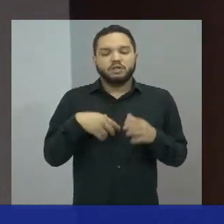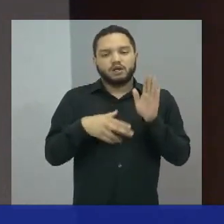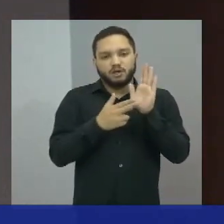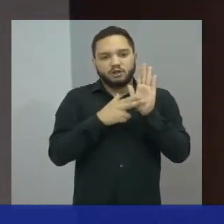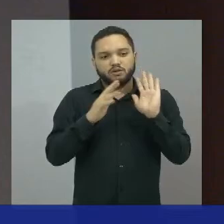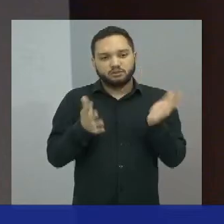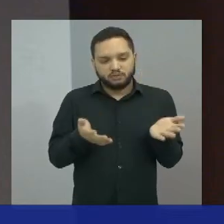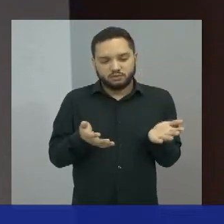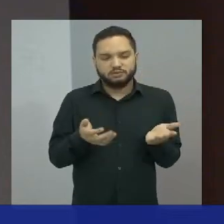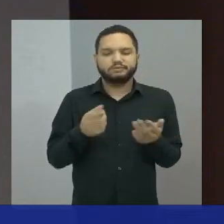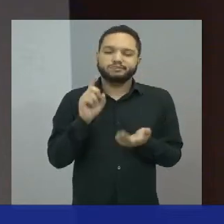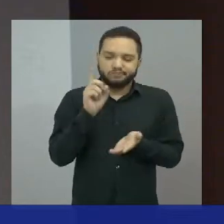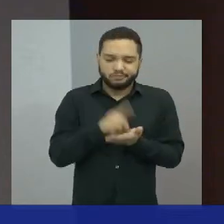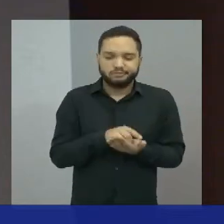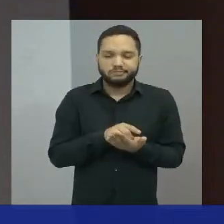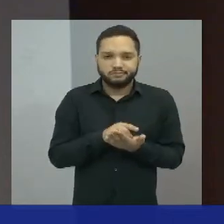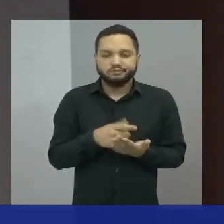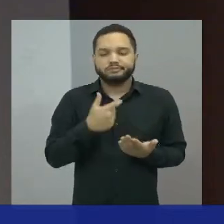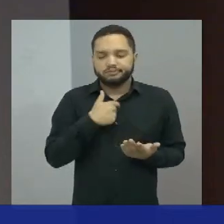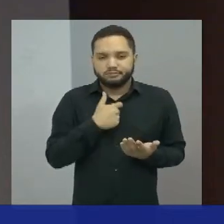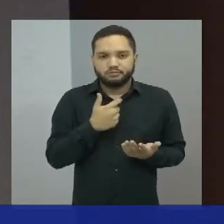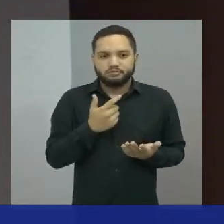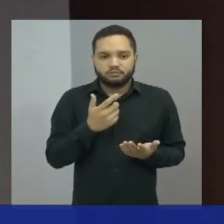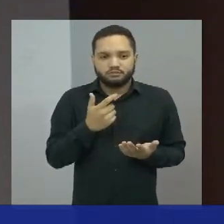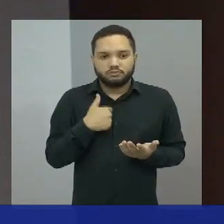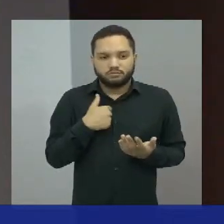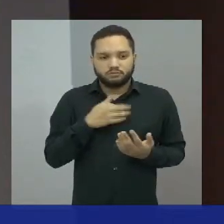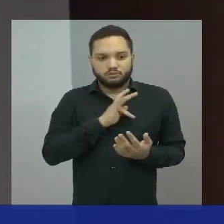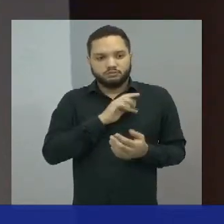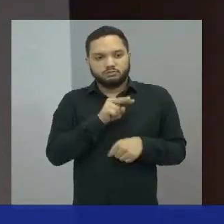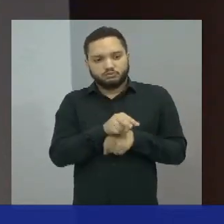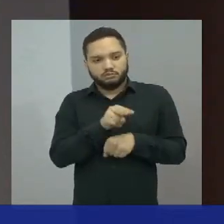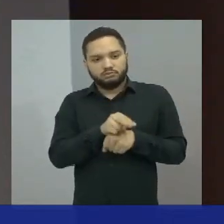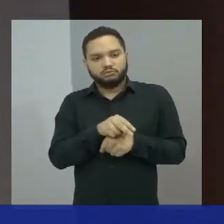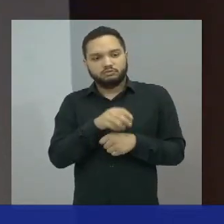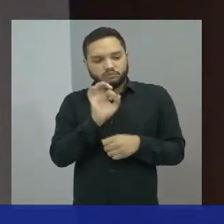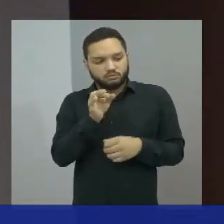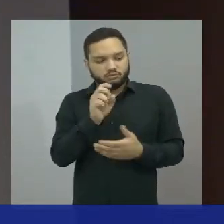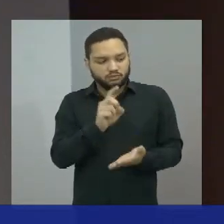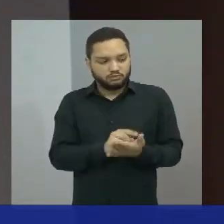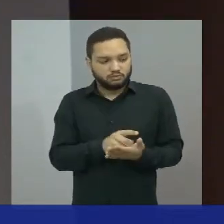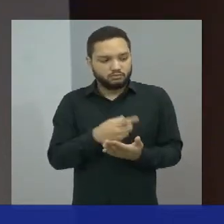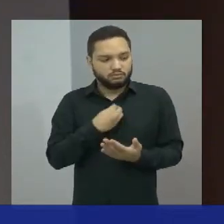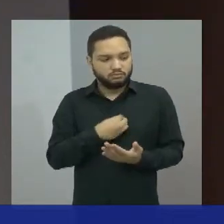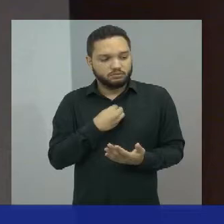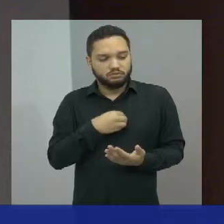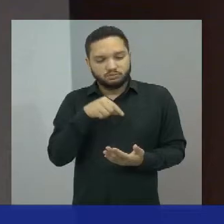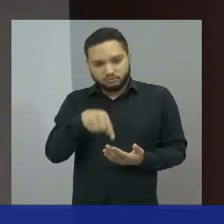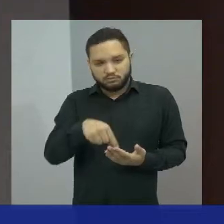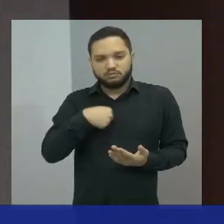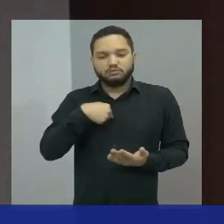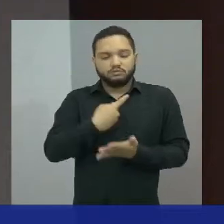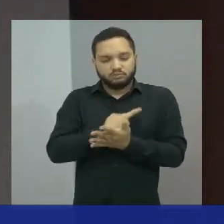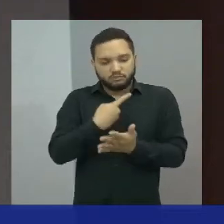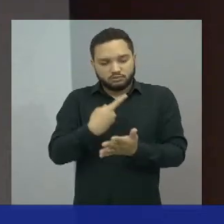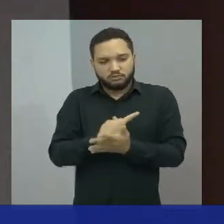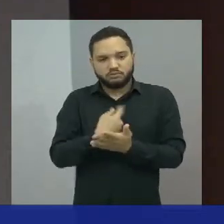reconhece, realmente, o fiscal tem razão, ele fez o auto de infração, eu estava cometendo essa